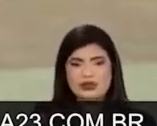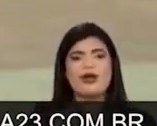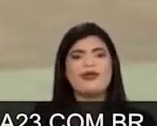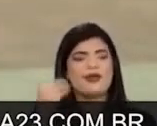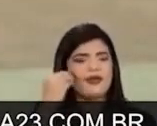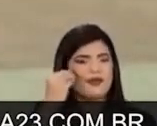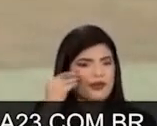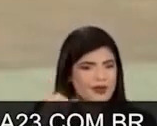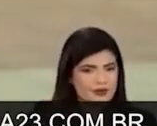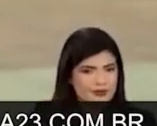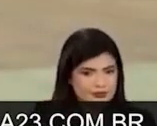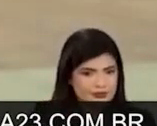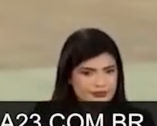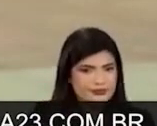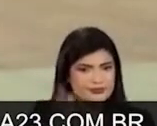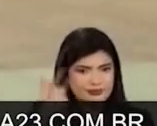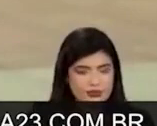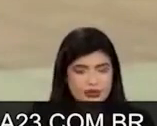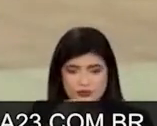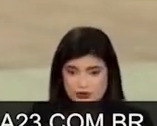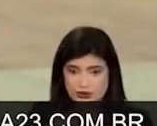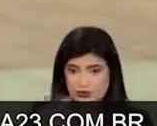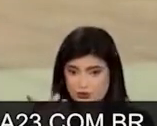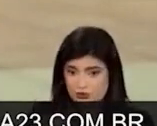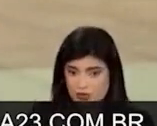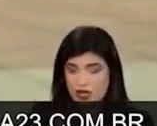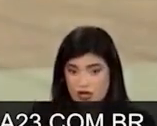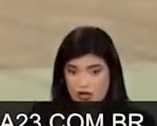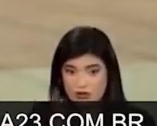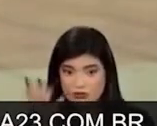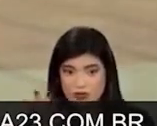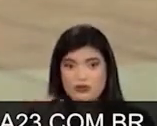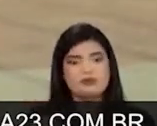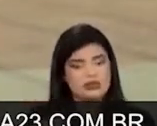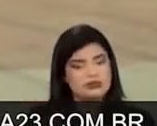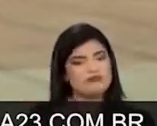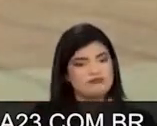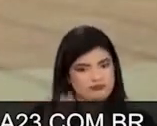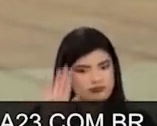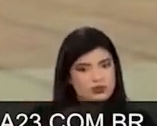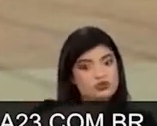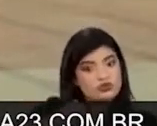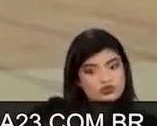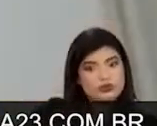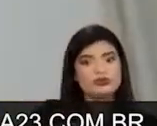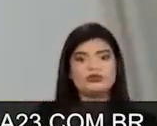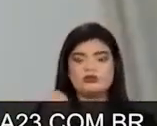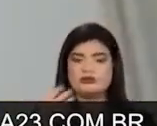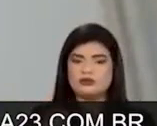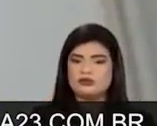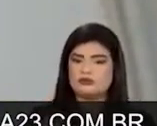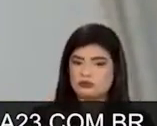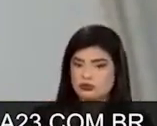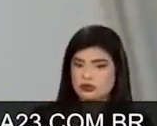de fraude. E para não ser mais uma vítima, especialistas alertam para os cuidados e dicas de proteção dos dados. A pessoa